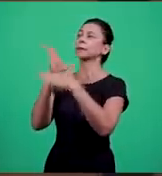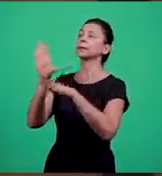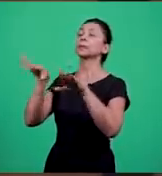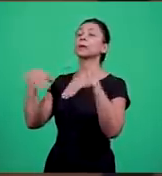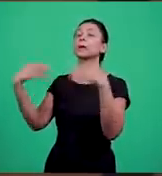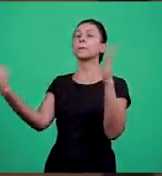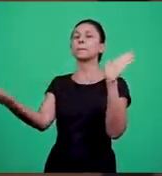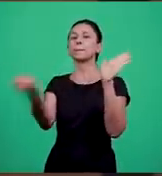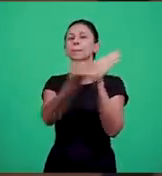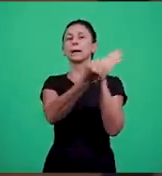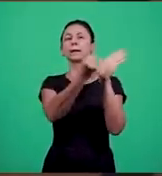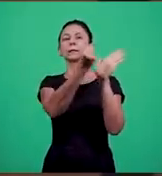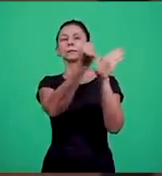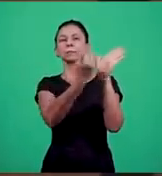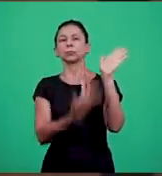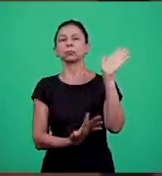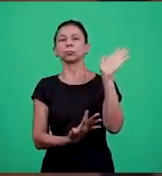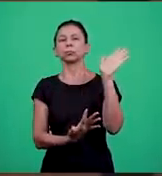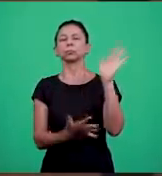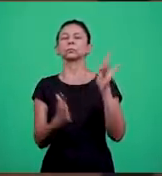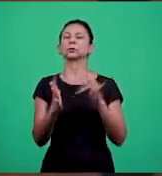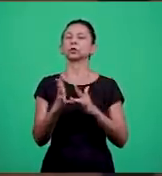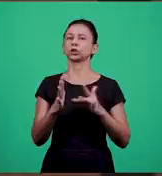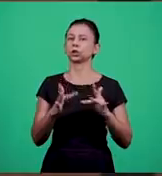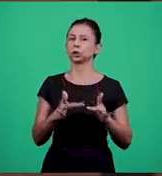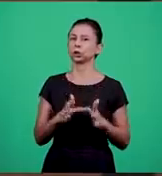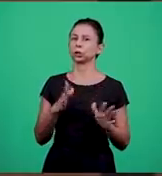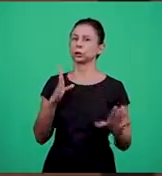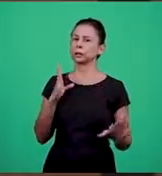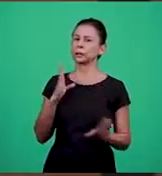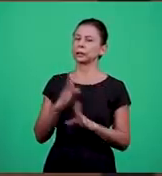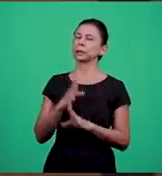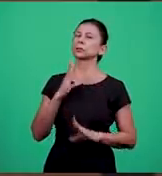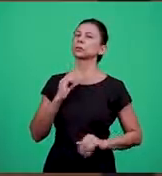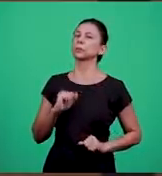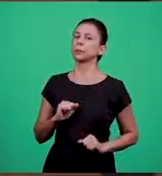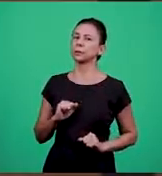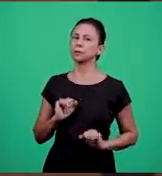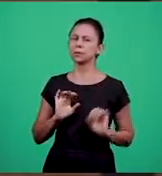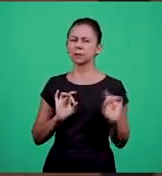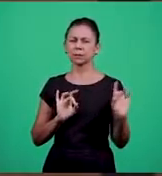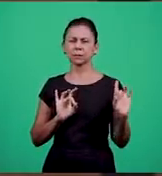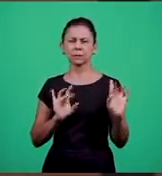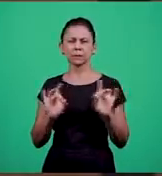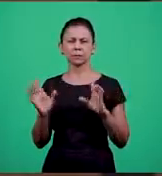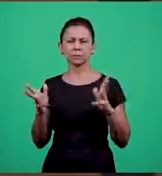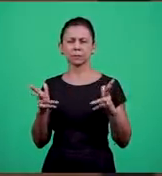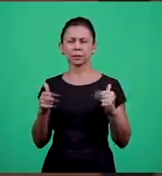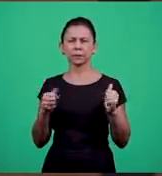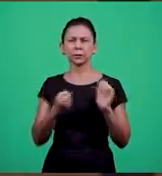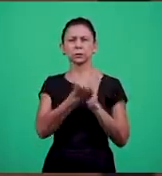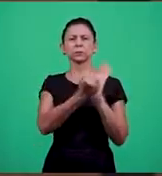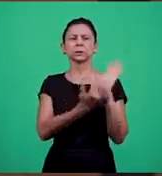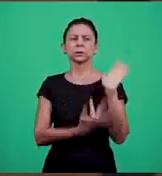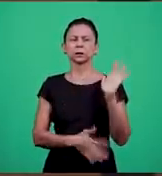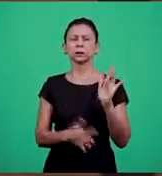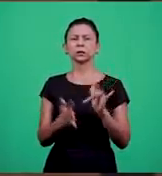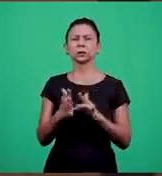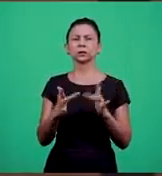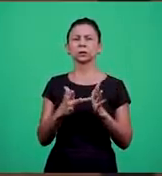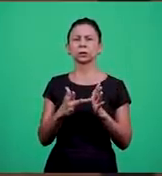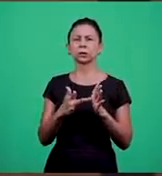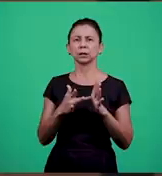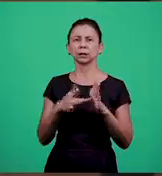céu é a marca do sangue de Jesus. Nós descobrimos quão precioso é o sangue de Jesus